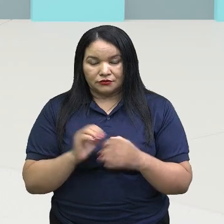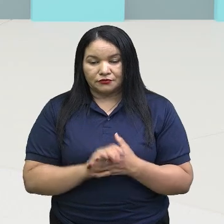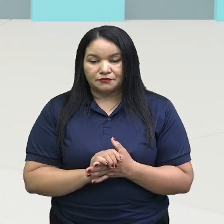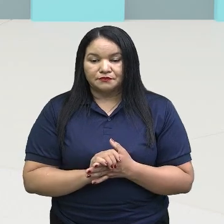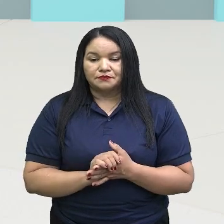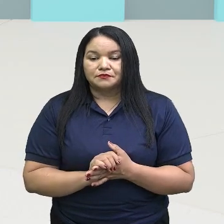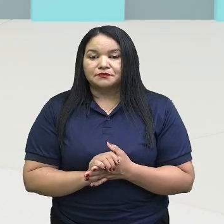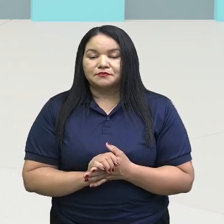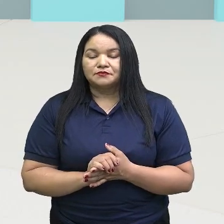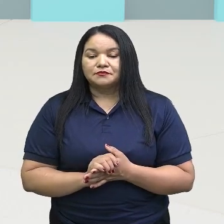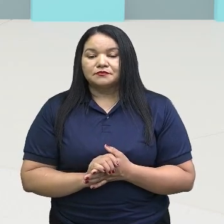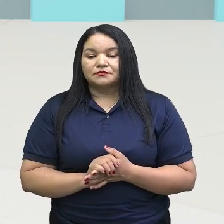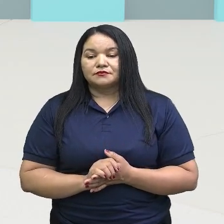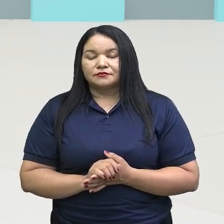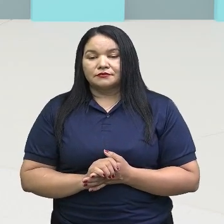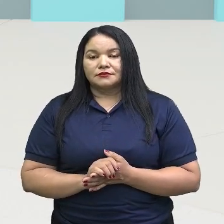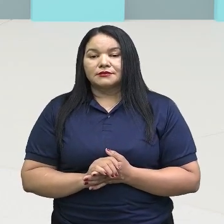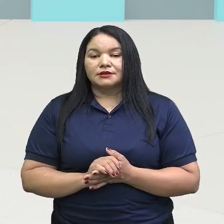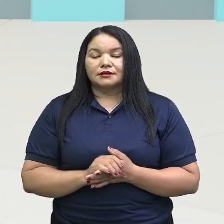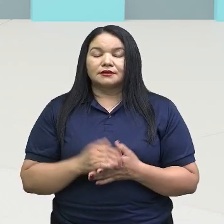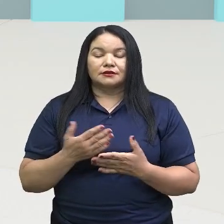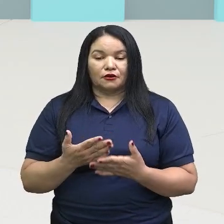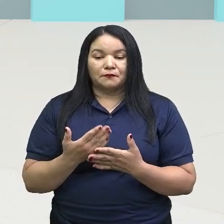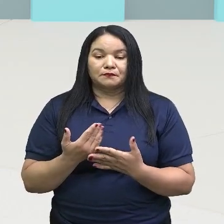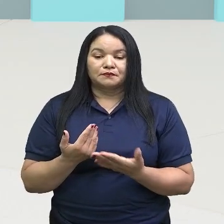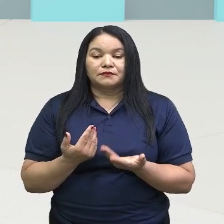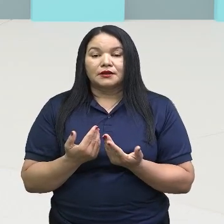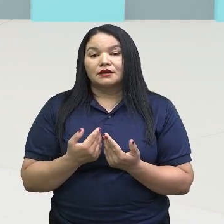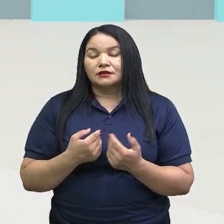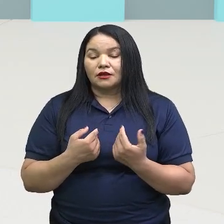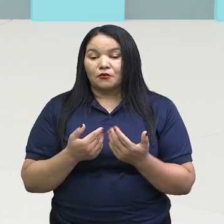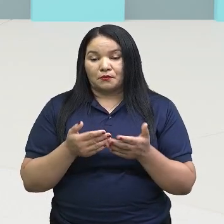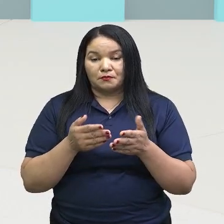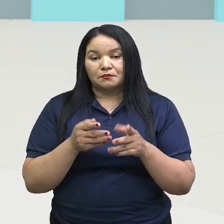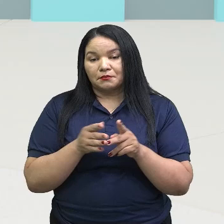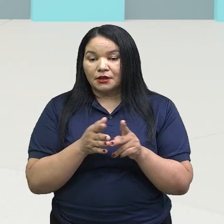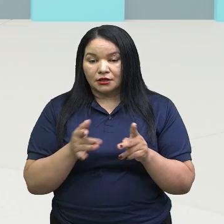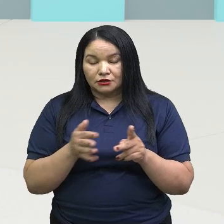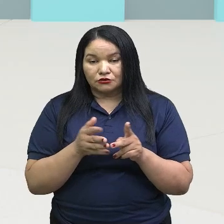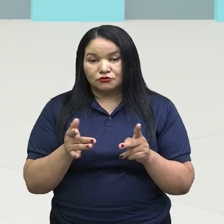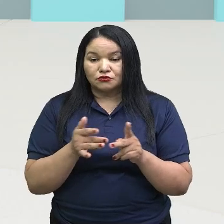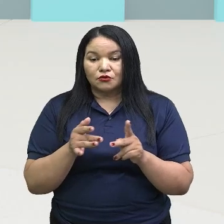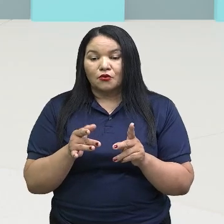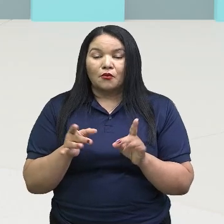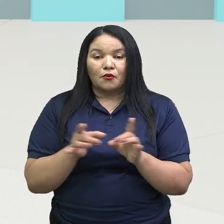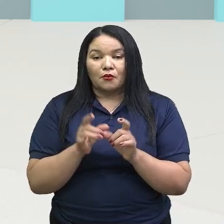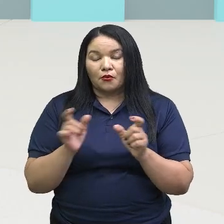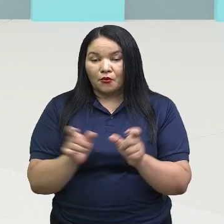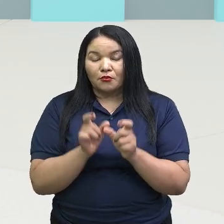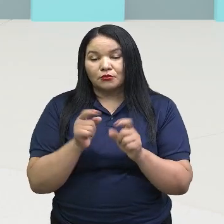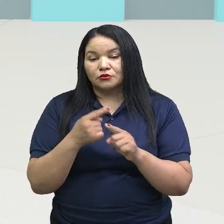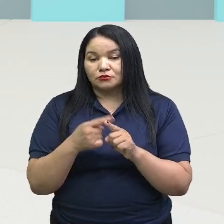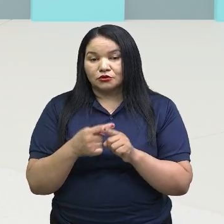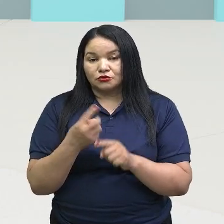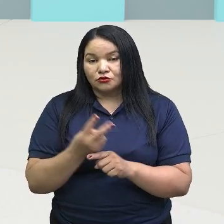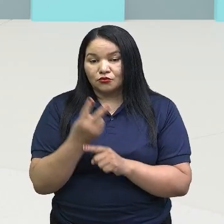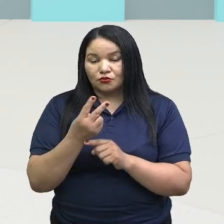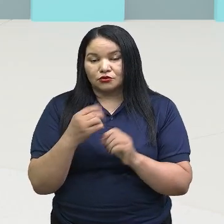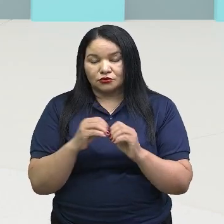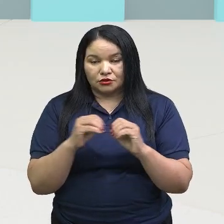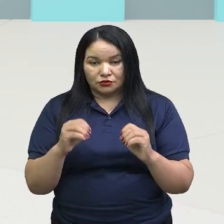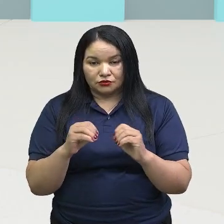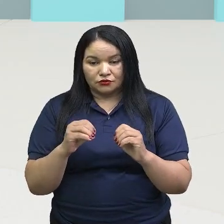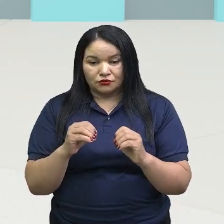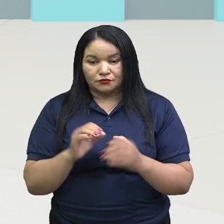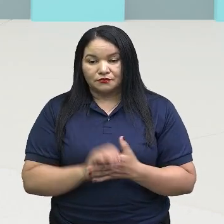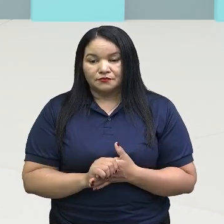mesmo contexto. Por esse motivo, nós chamamos de período composto, porque não é só uma oração, são duas orações